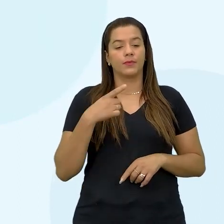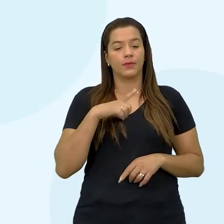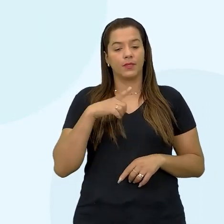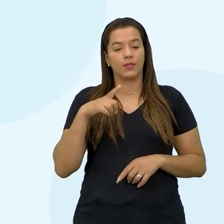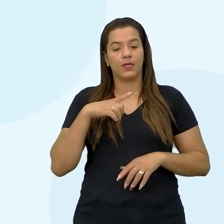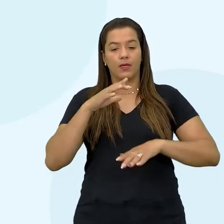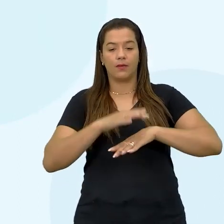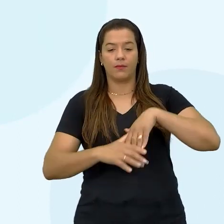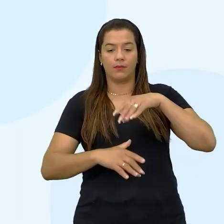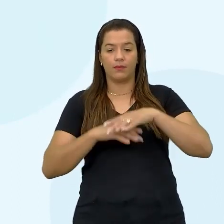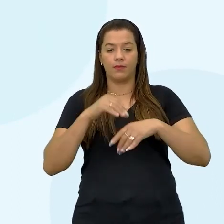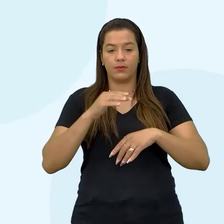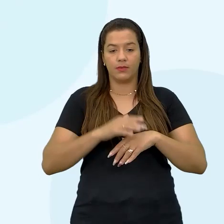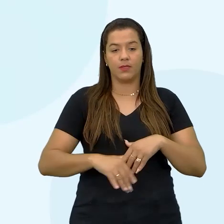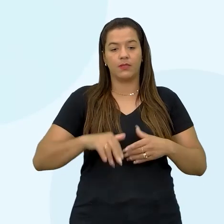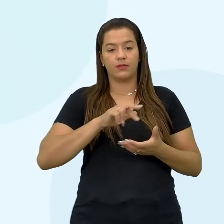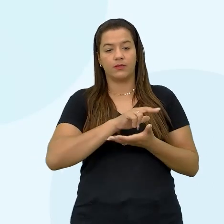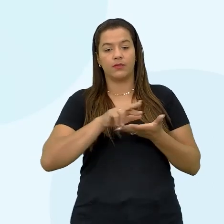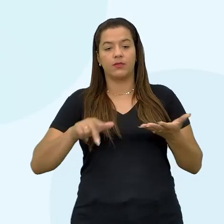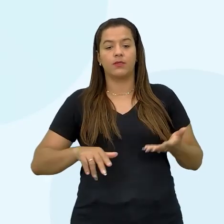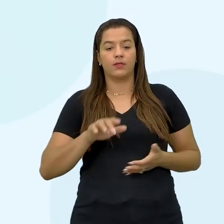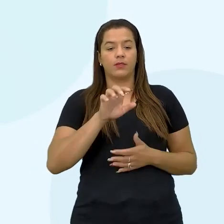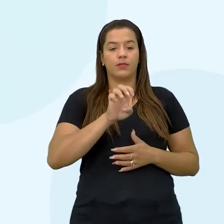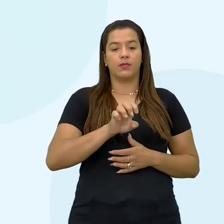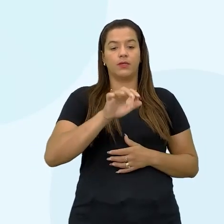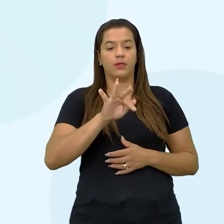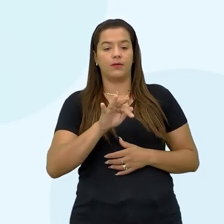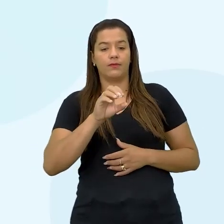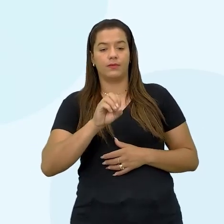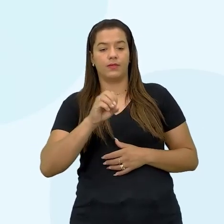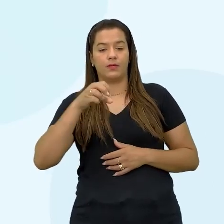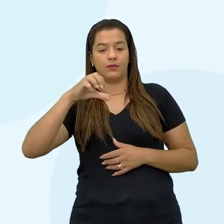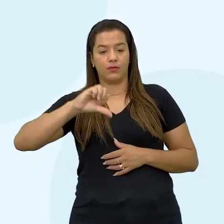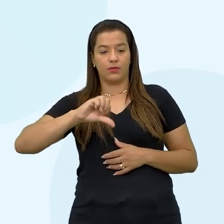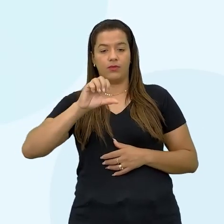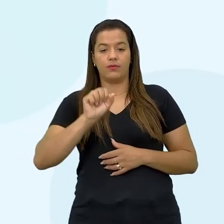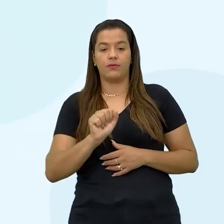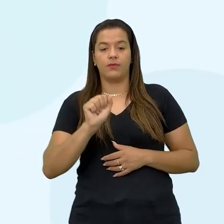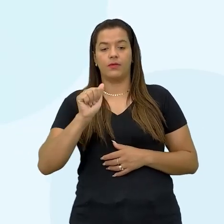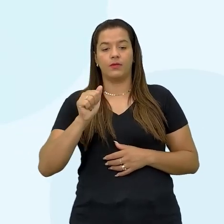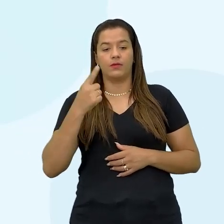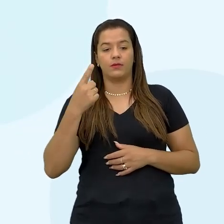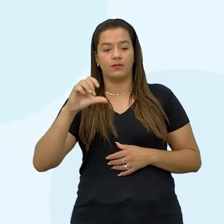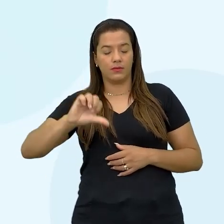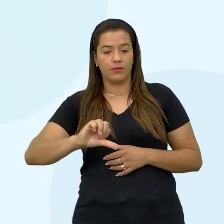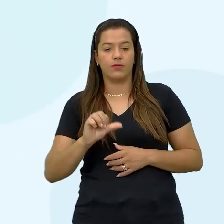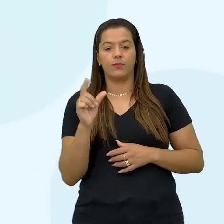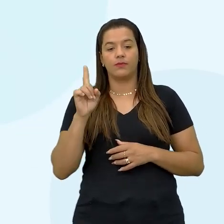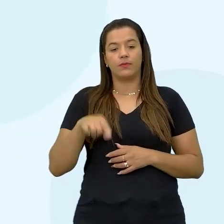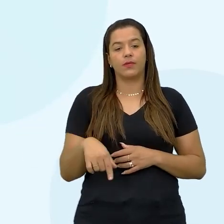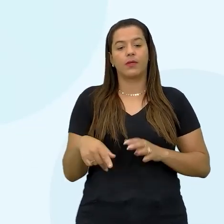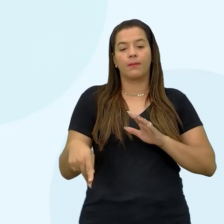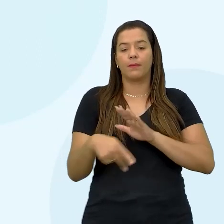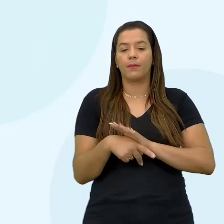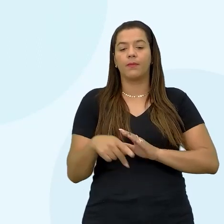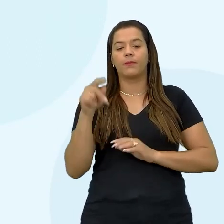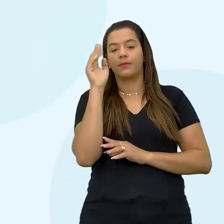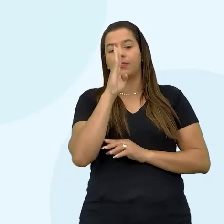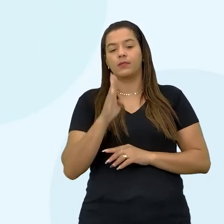EF09AR19, que é identificar e analisar diferentes estilos musicais em gêneros de música popular brasileira e